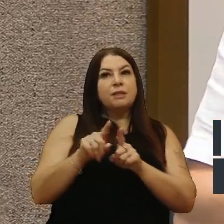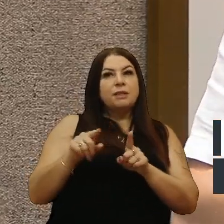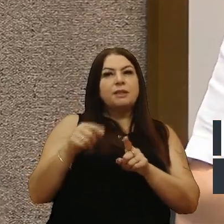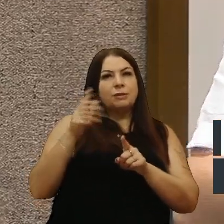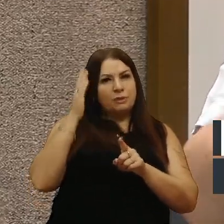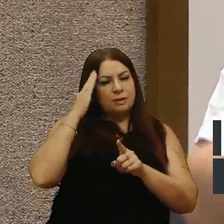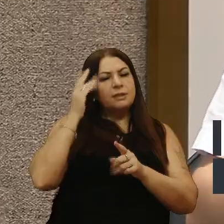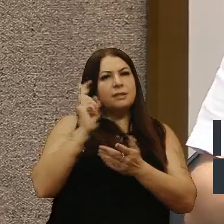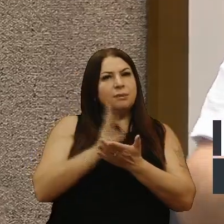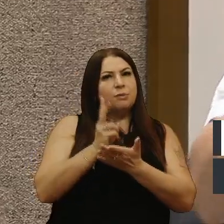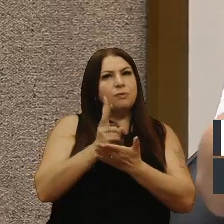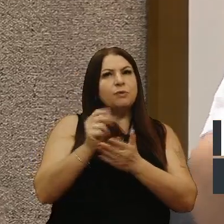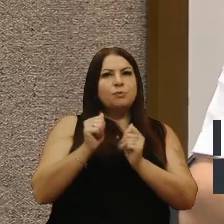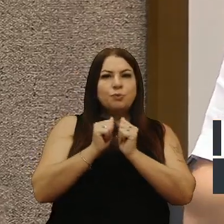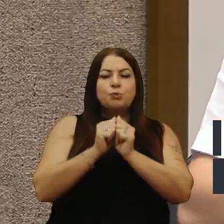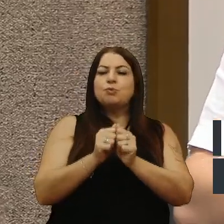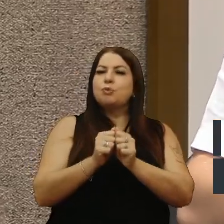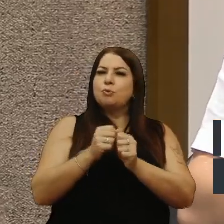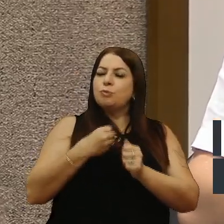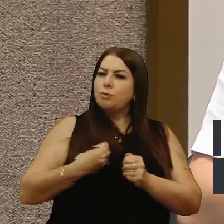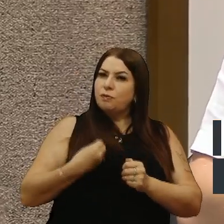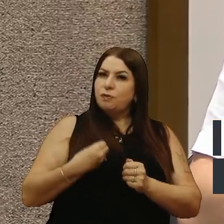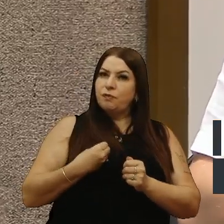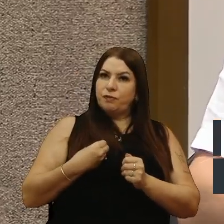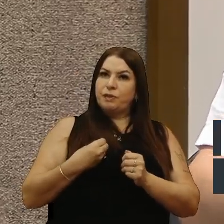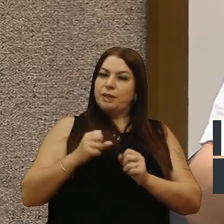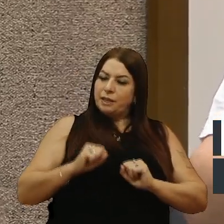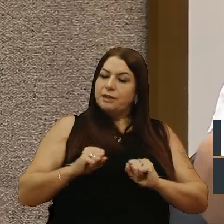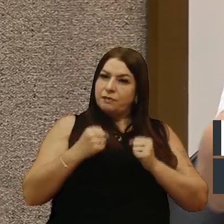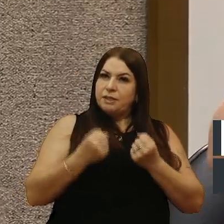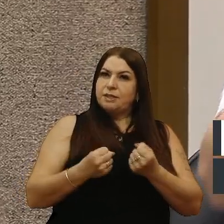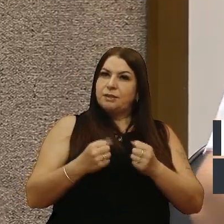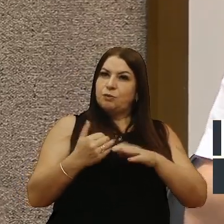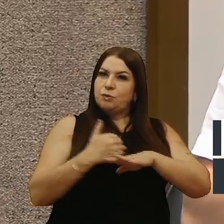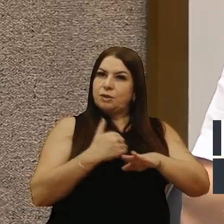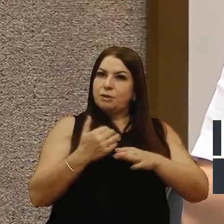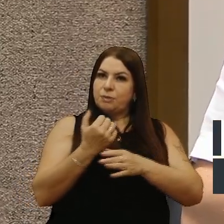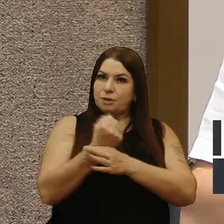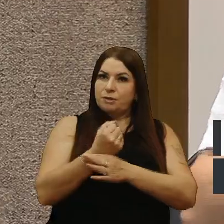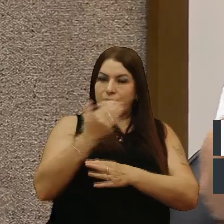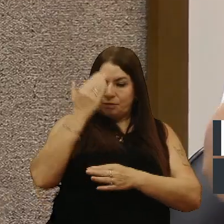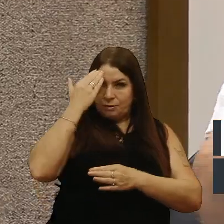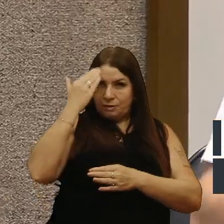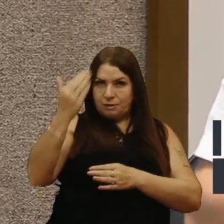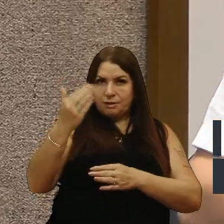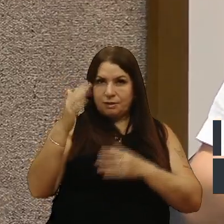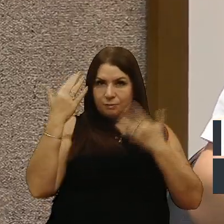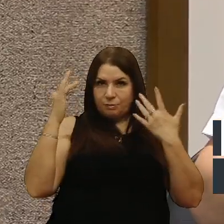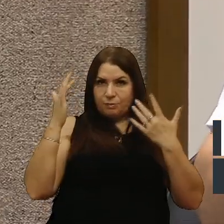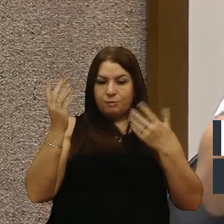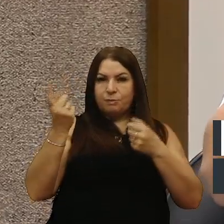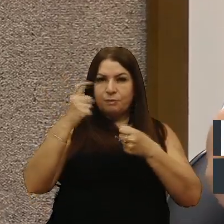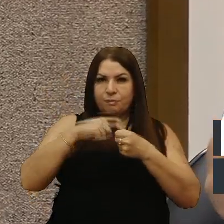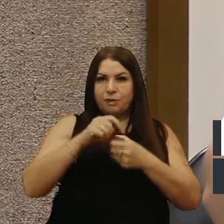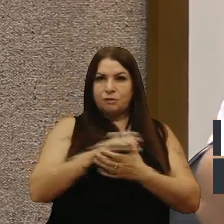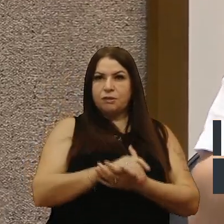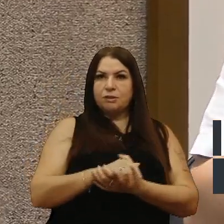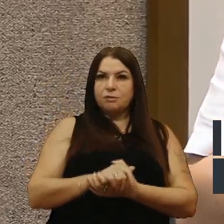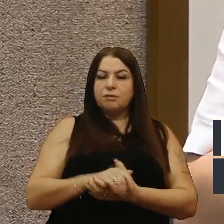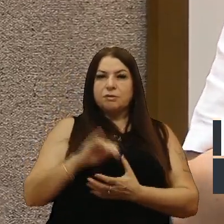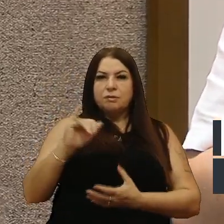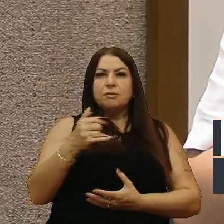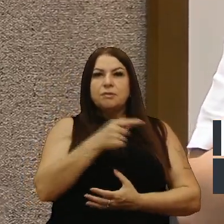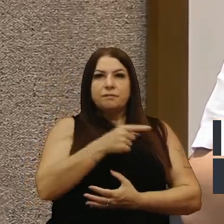senhor sempre foi muito ativo na defesa de um trânsito mais seguro, então agradecer ao senhor e parabenizar pelo retorno. E aproveitar